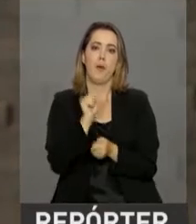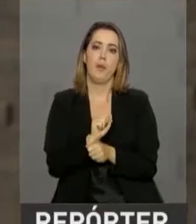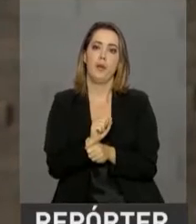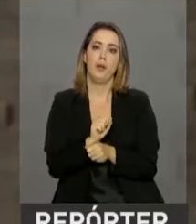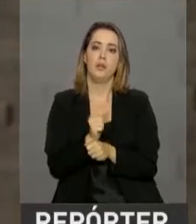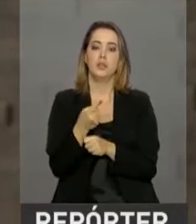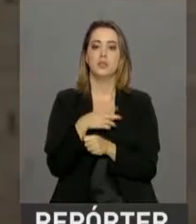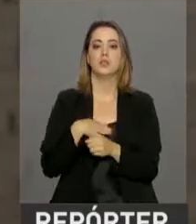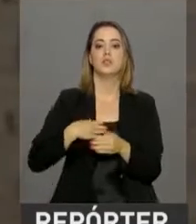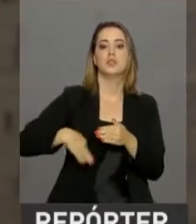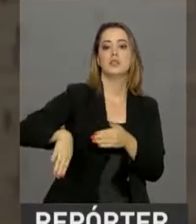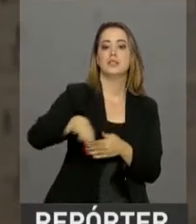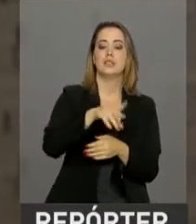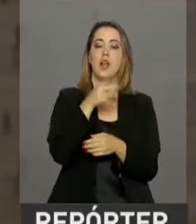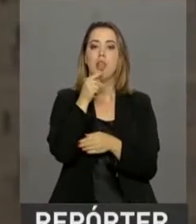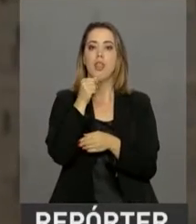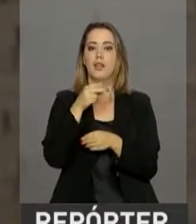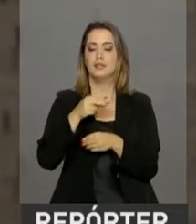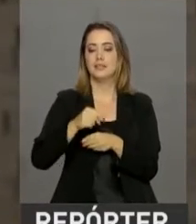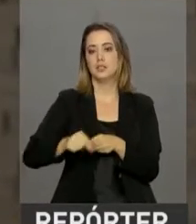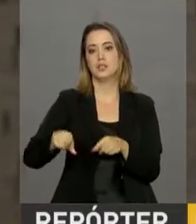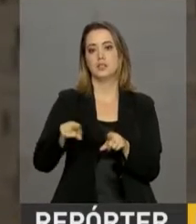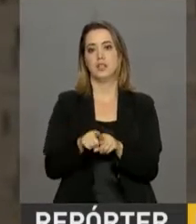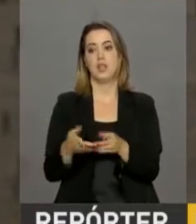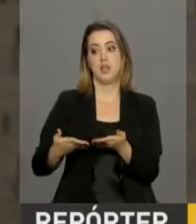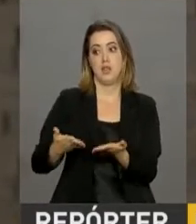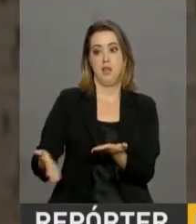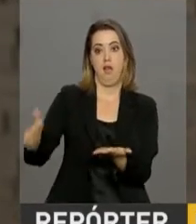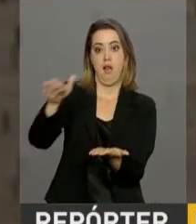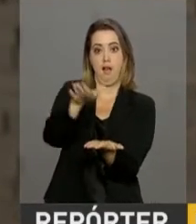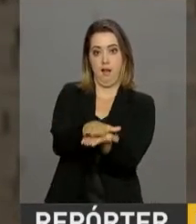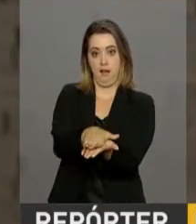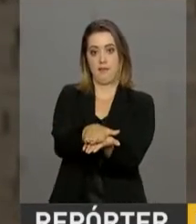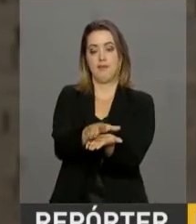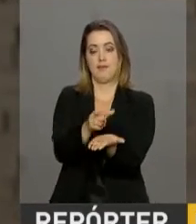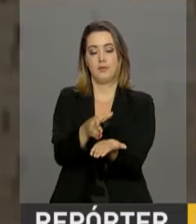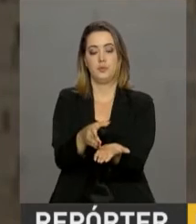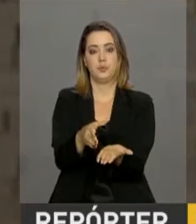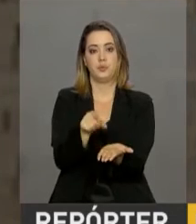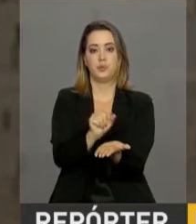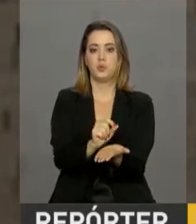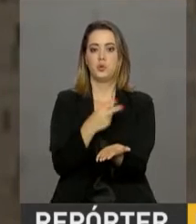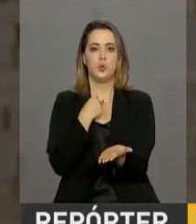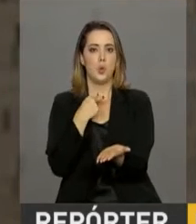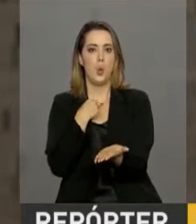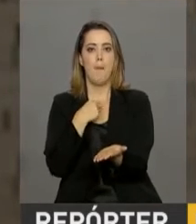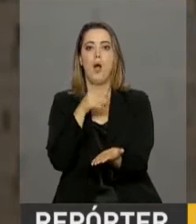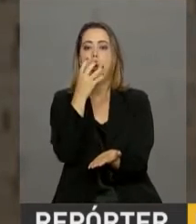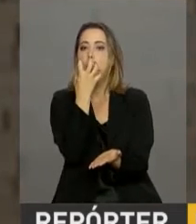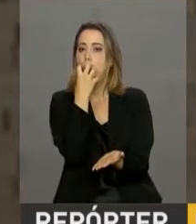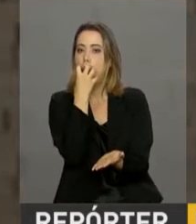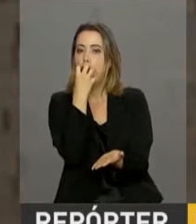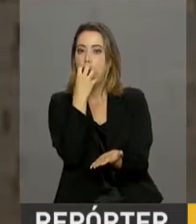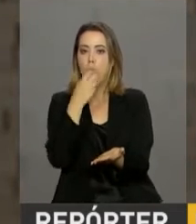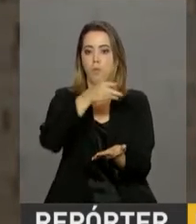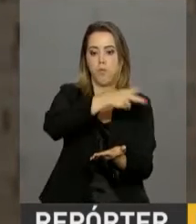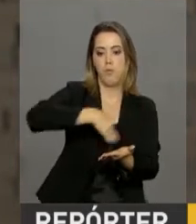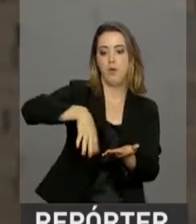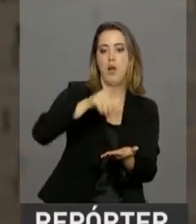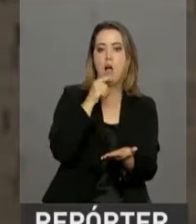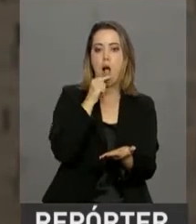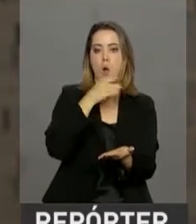com terra. Tampar as caixas de água, não deixar a água do patinho do cachorro ou de qualquer outro animal